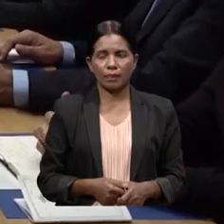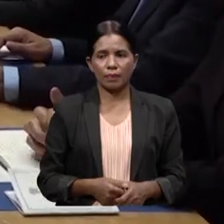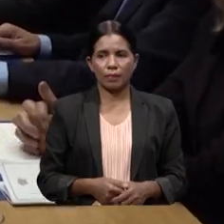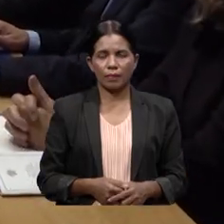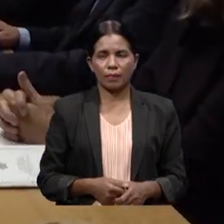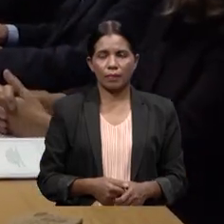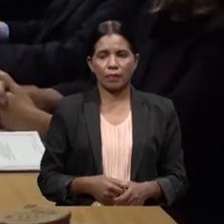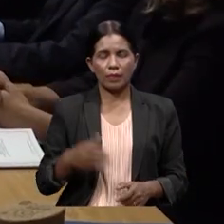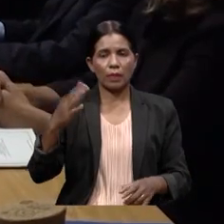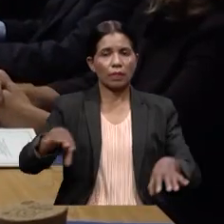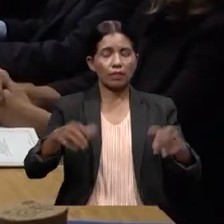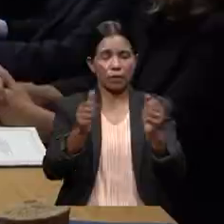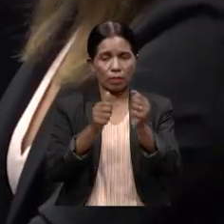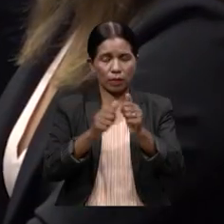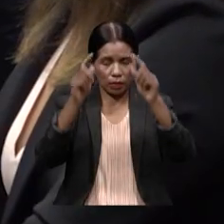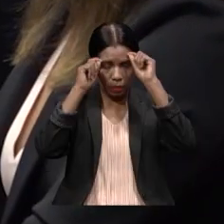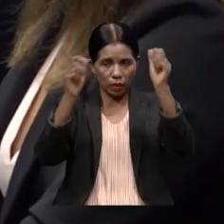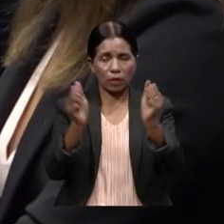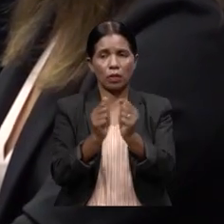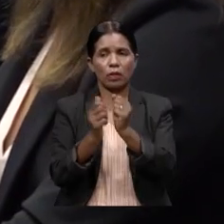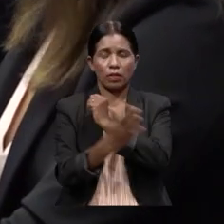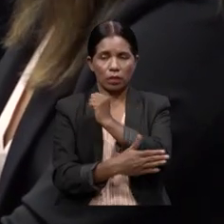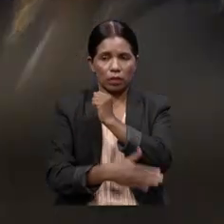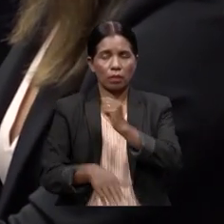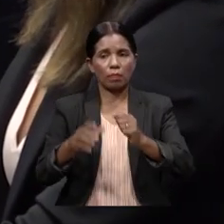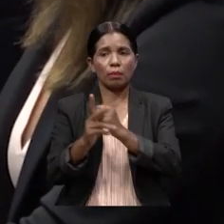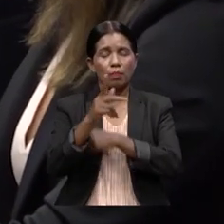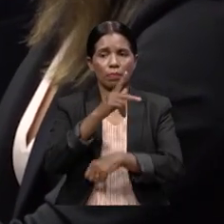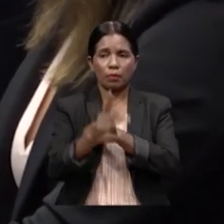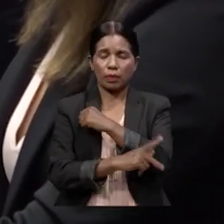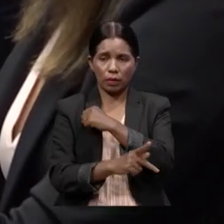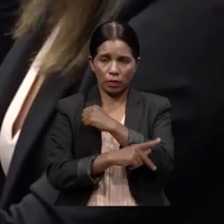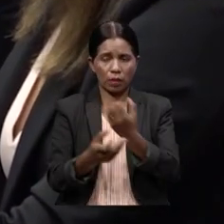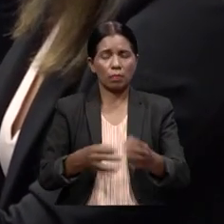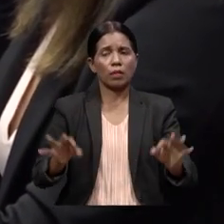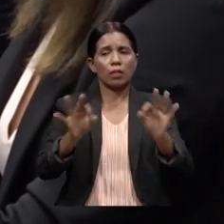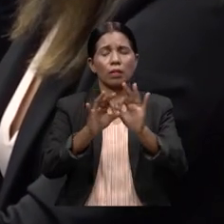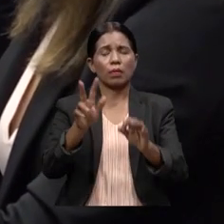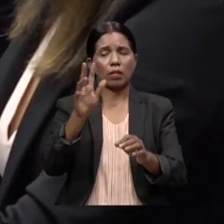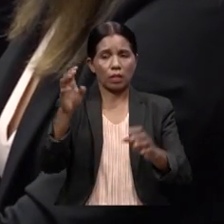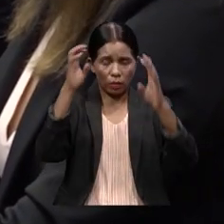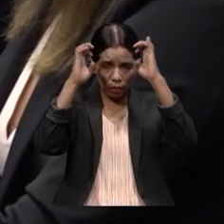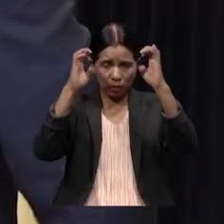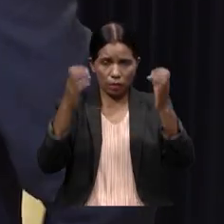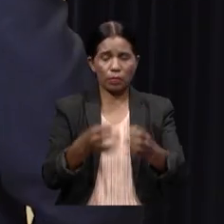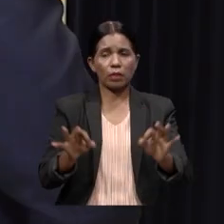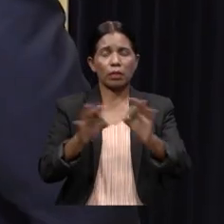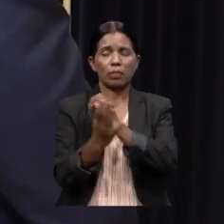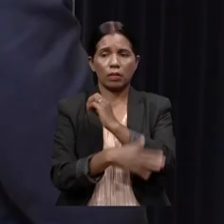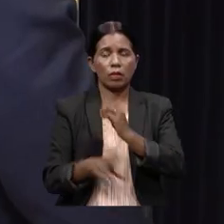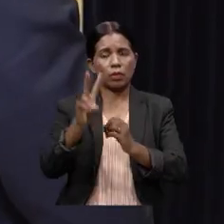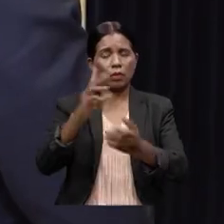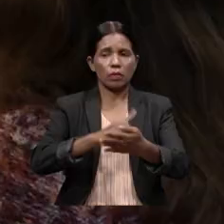E acordo de cooperação Timor-Leste ou Portugal, setor educação, sai no dar prioridade para a rua, ato desenvolve. No NEAFUN